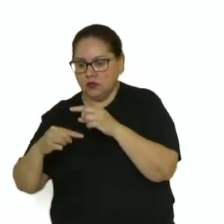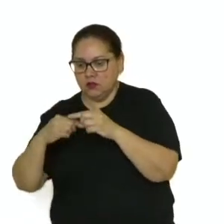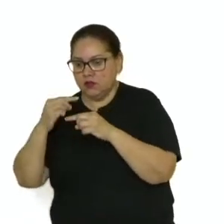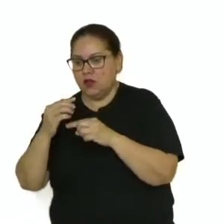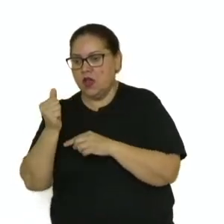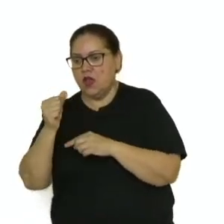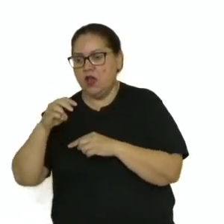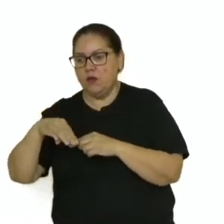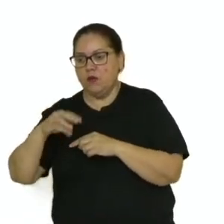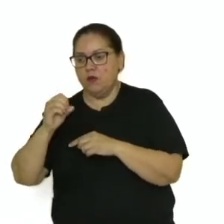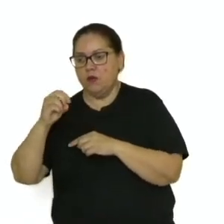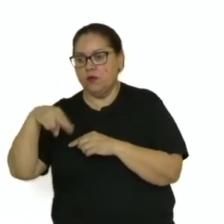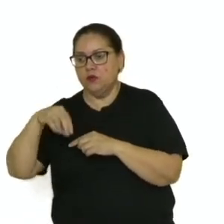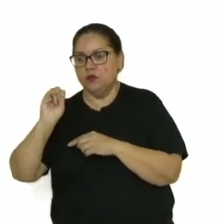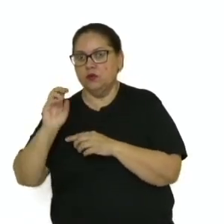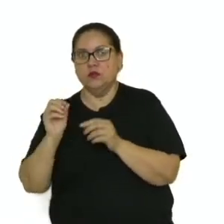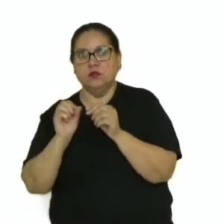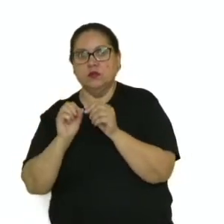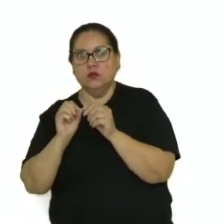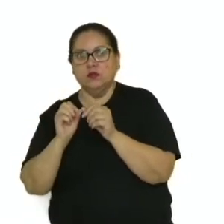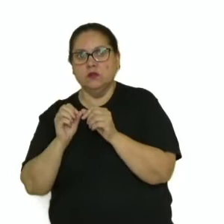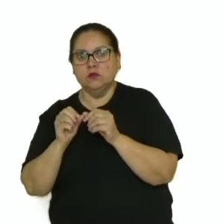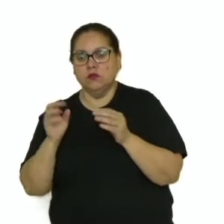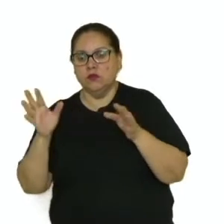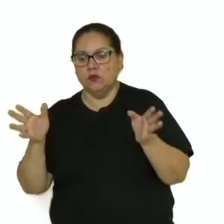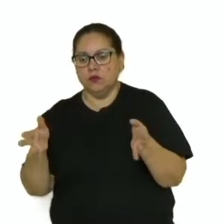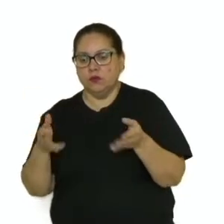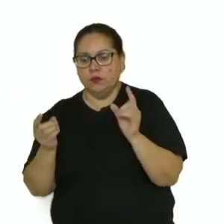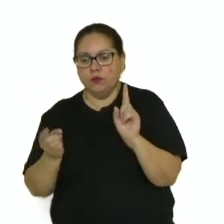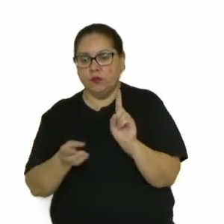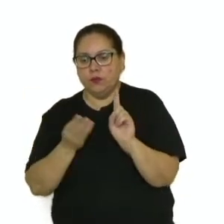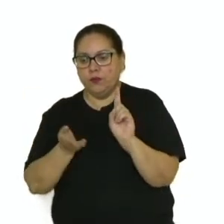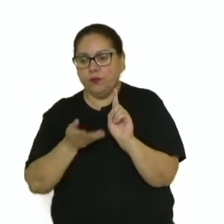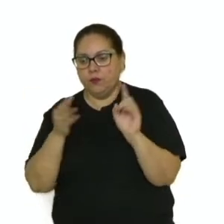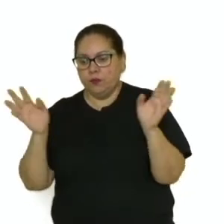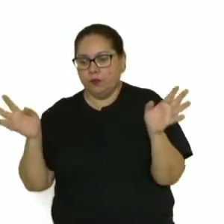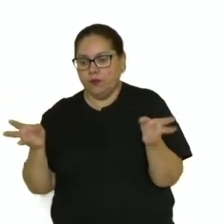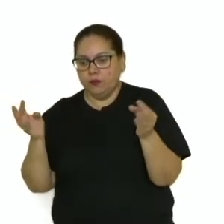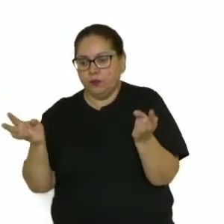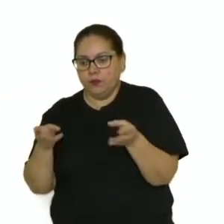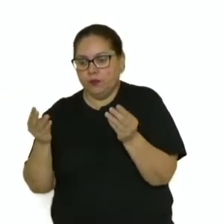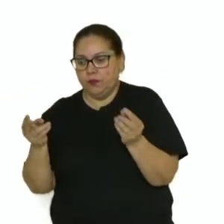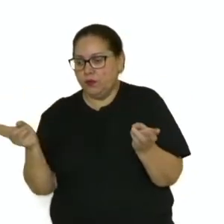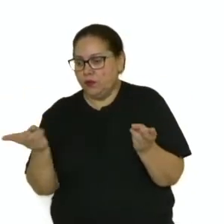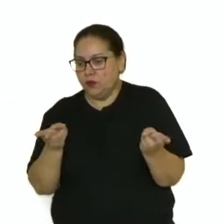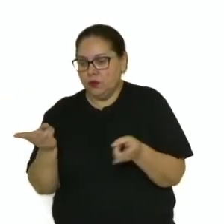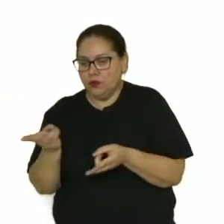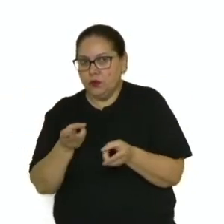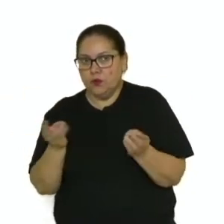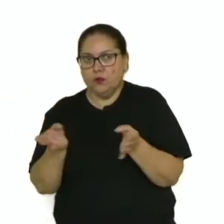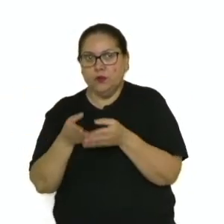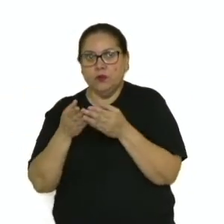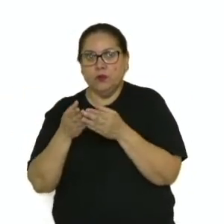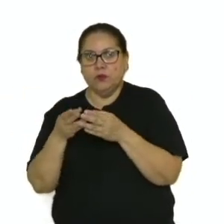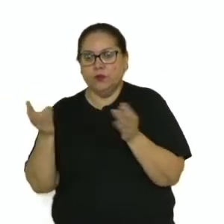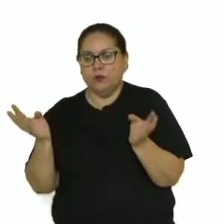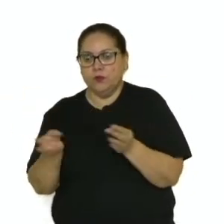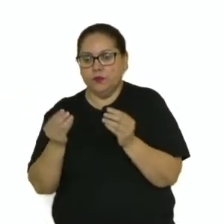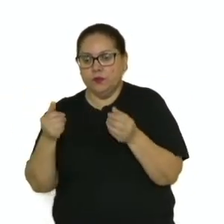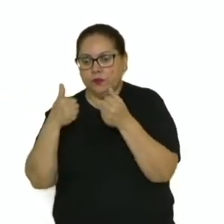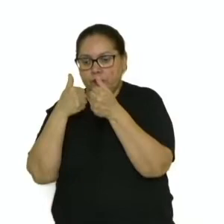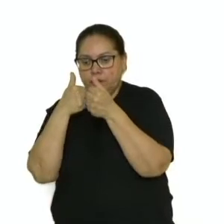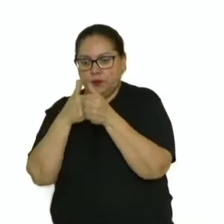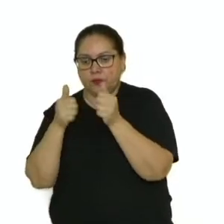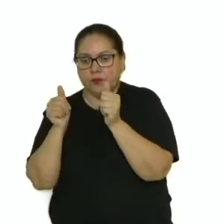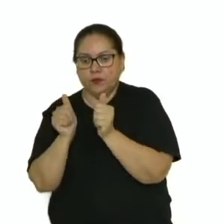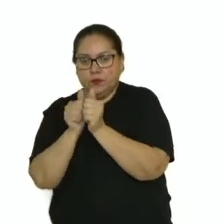de amônio, que é formado pelo vapor aí, né, que vai saindo então dos dois chumaços de algodão, e esses vapores se encontram